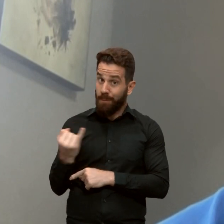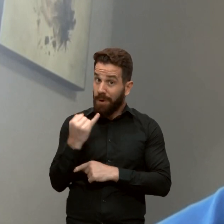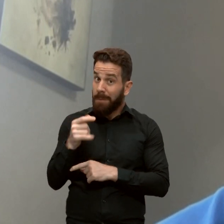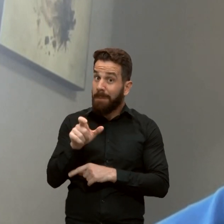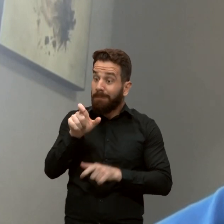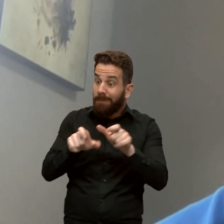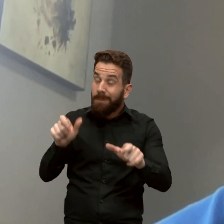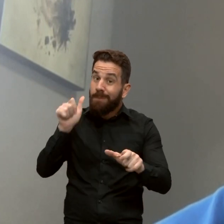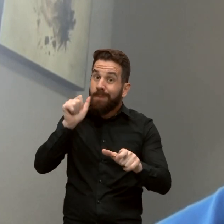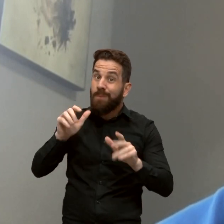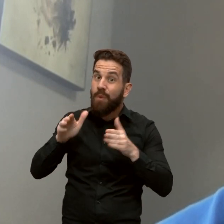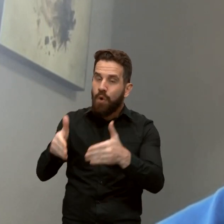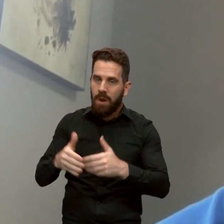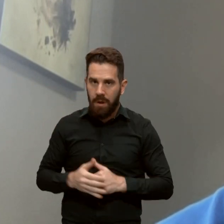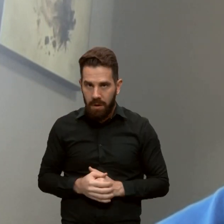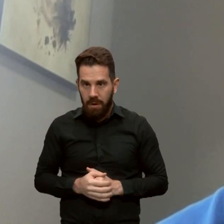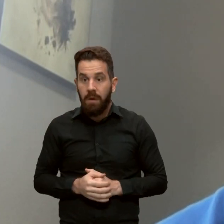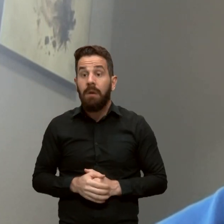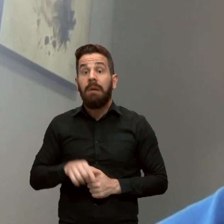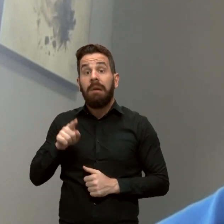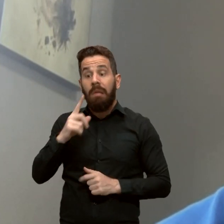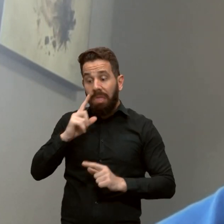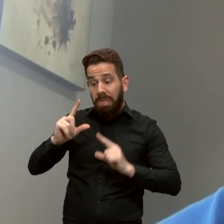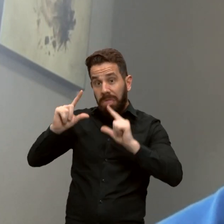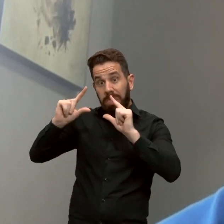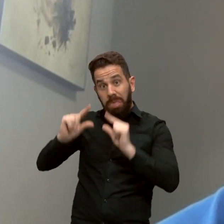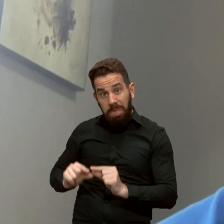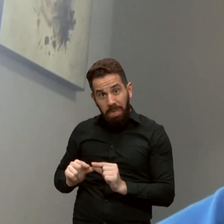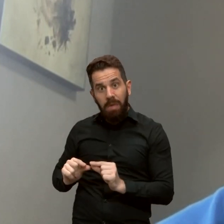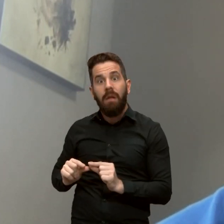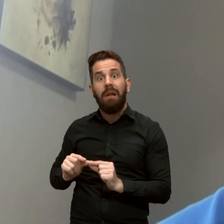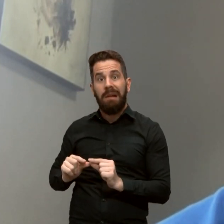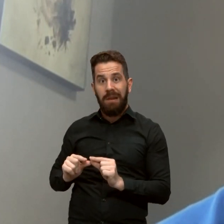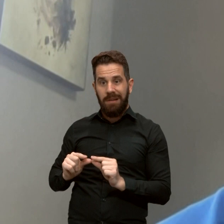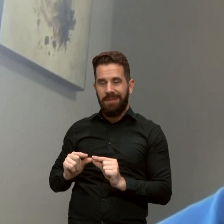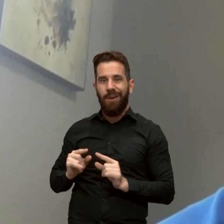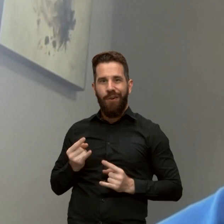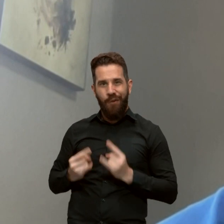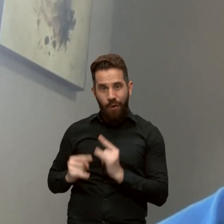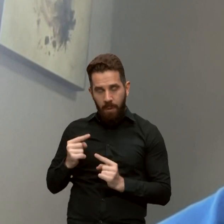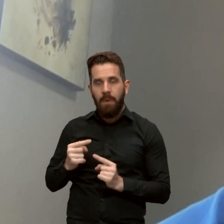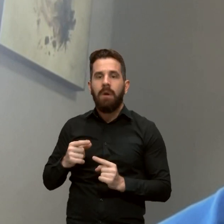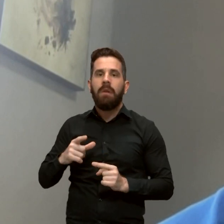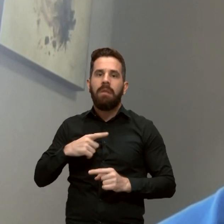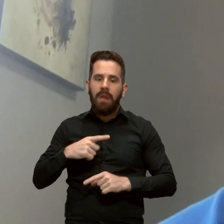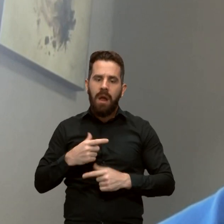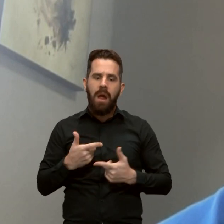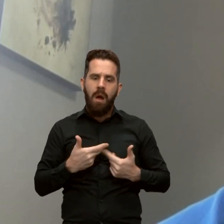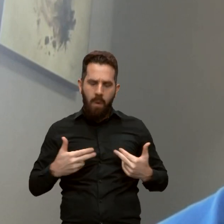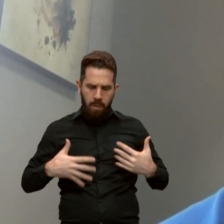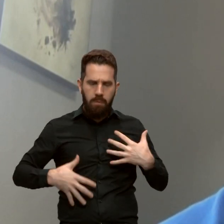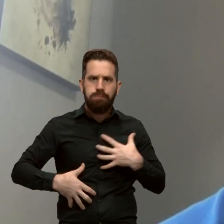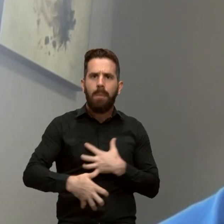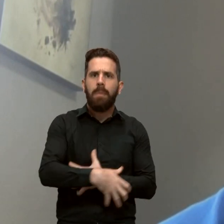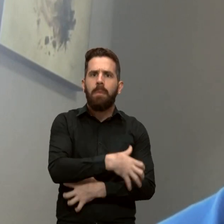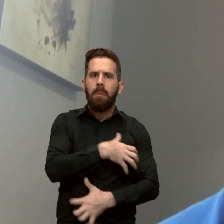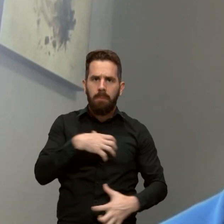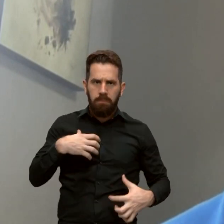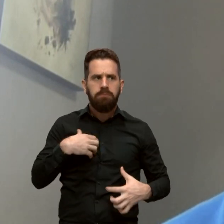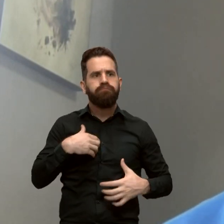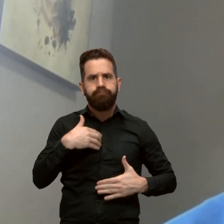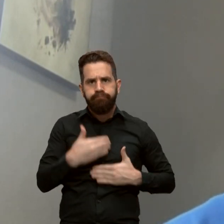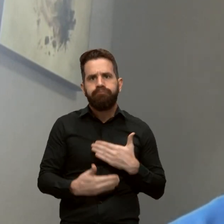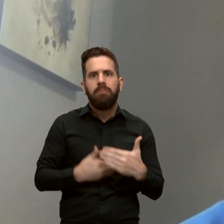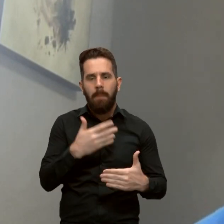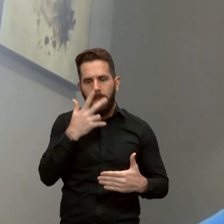estrogênios, muitos tecidos que se mantêm, né, funcionando bem com o hormônio,